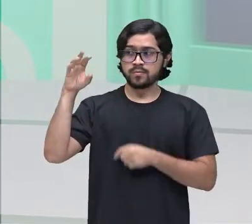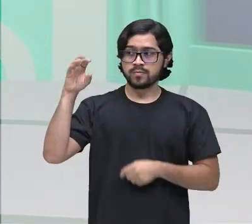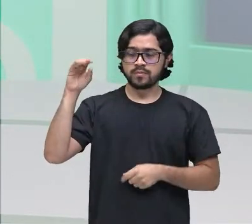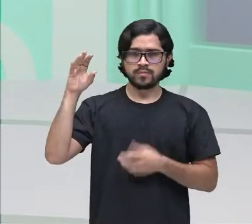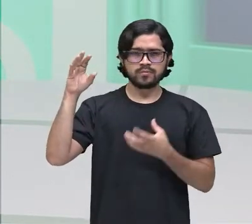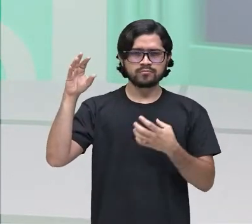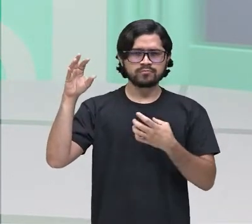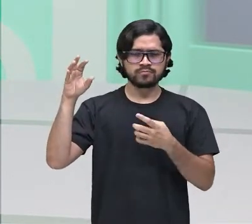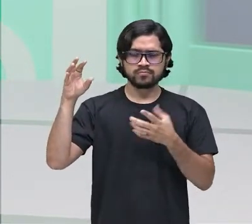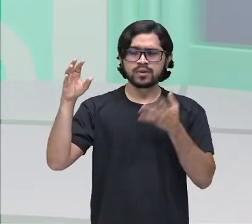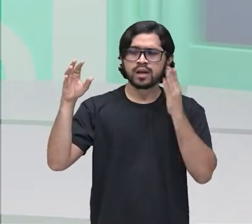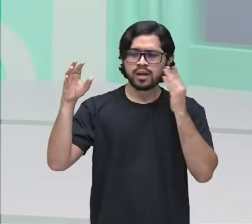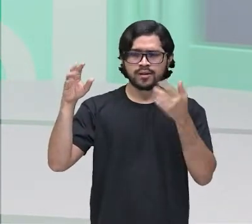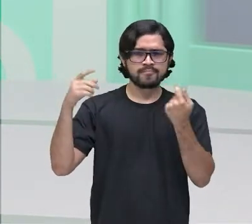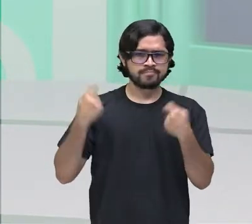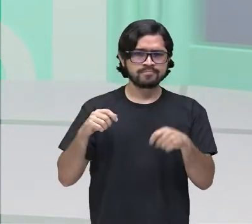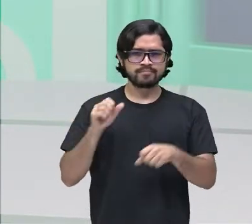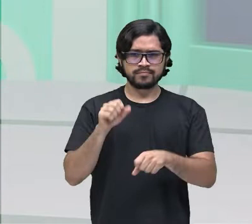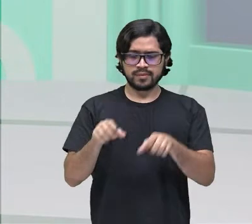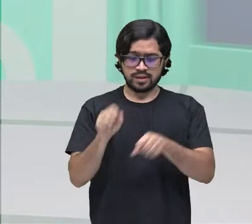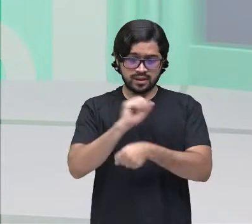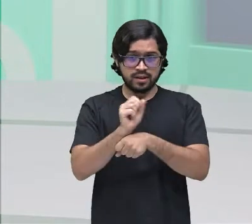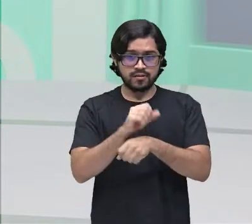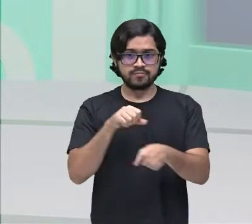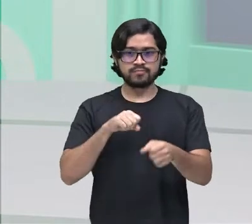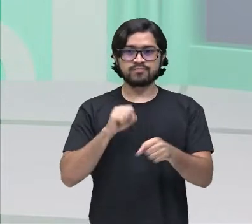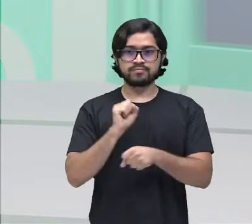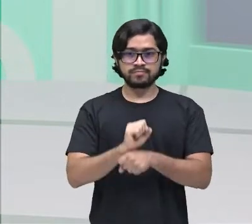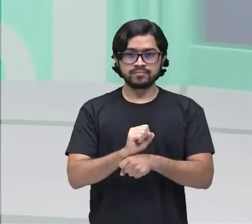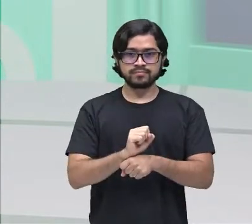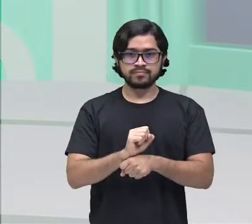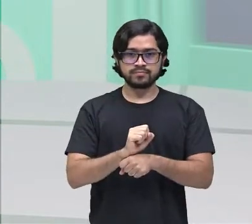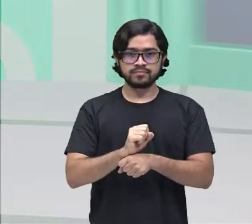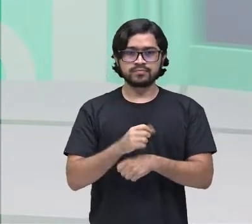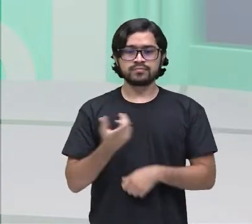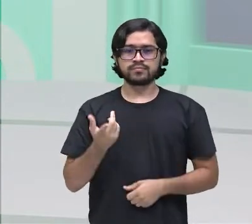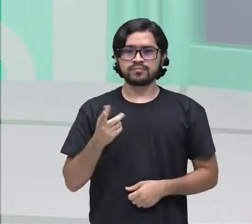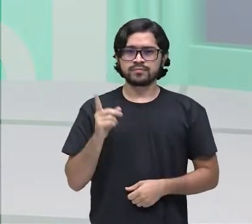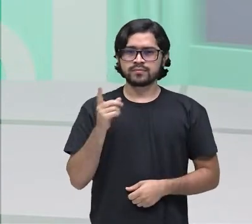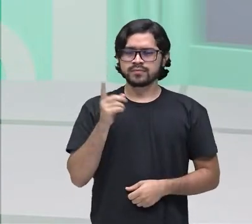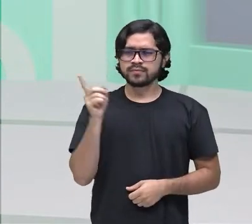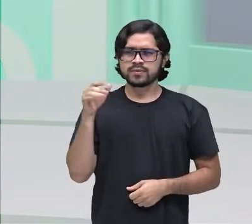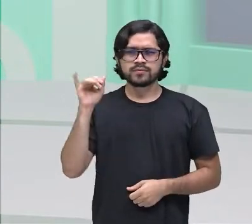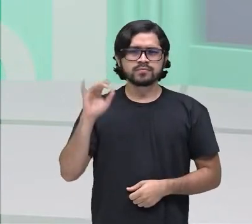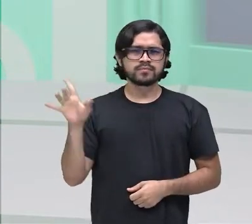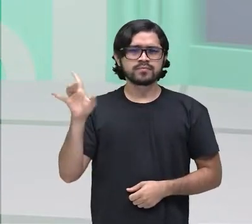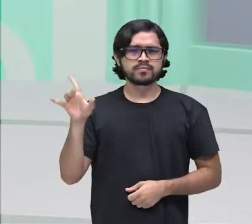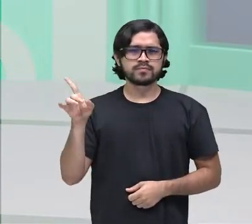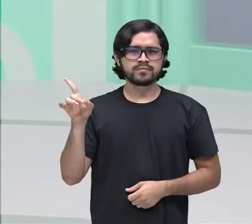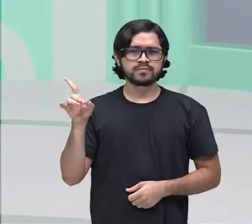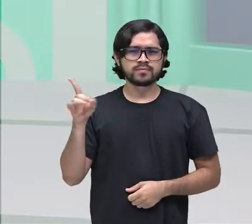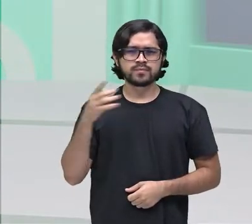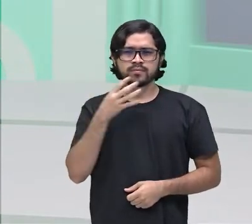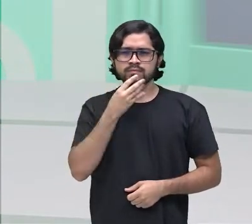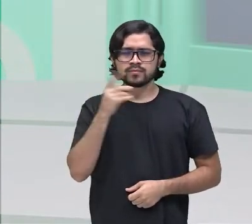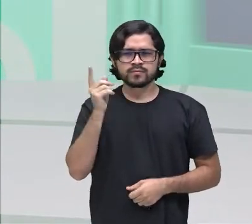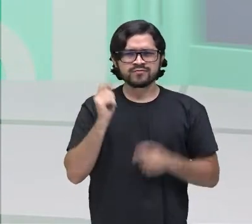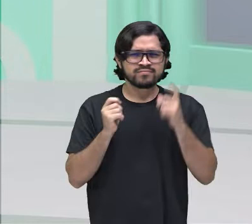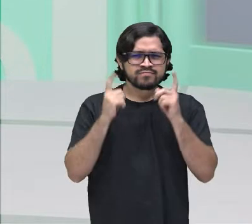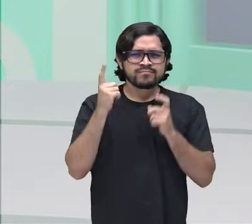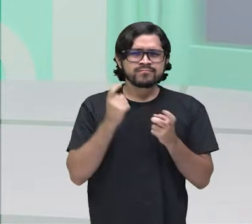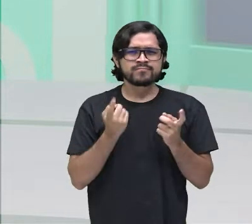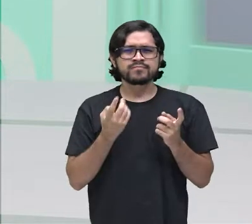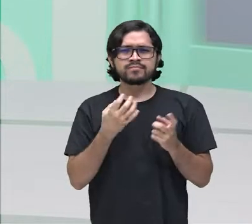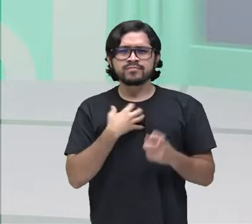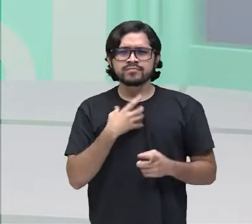parar. E essa outra imagem indica que esse rapaz está com frio, por conta da sua expressão facial, por